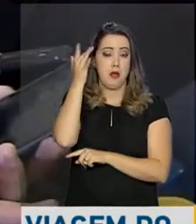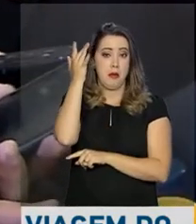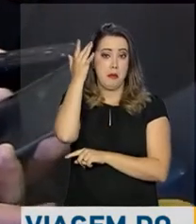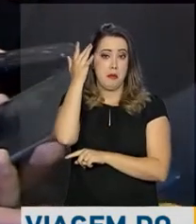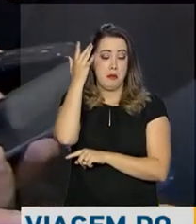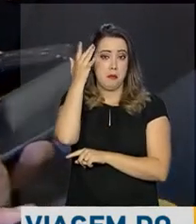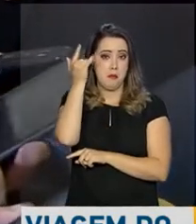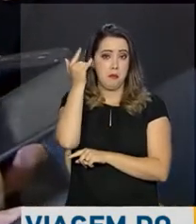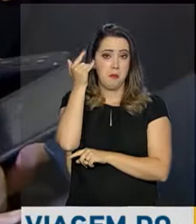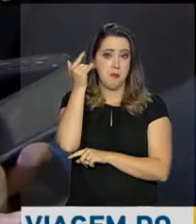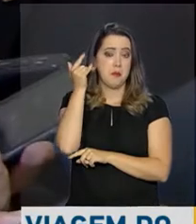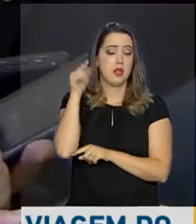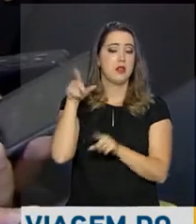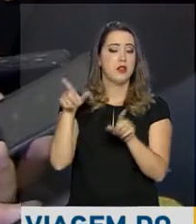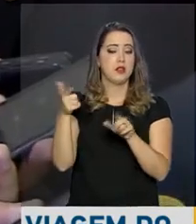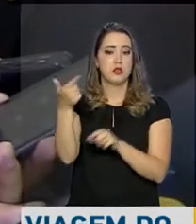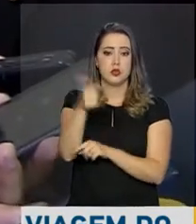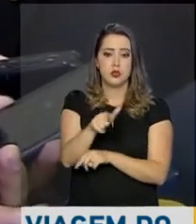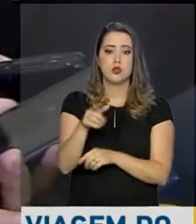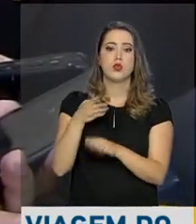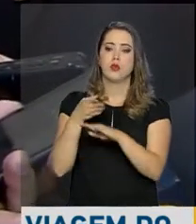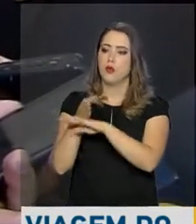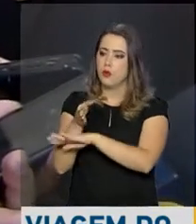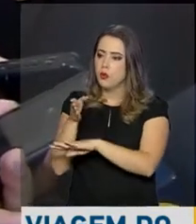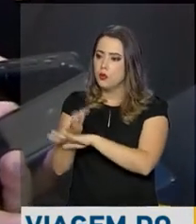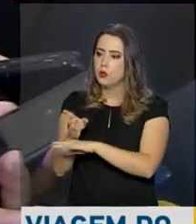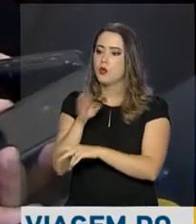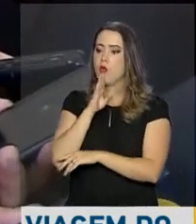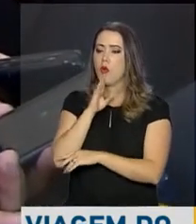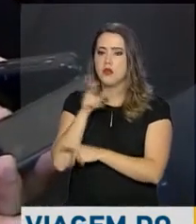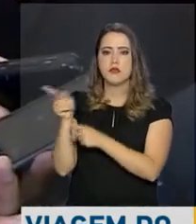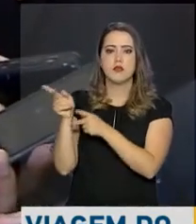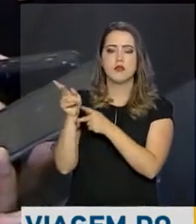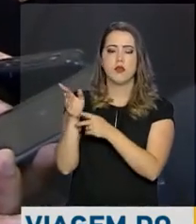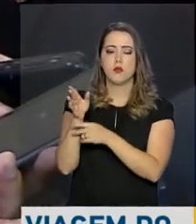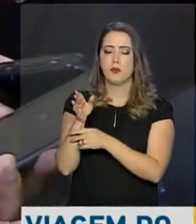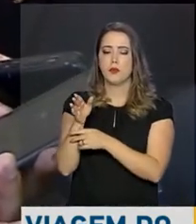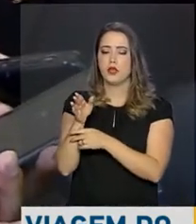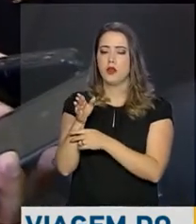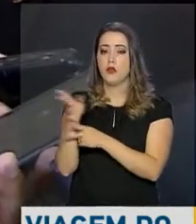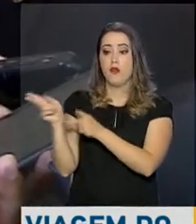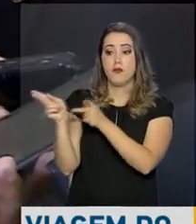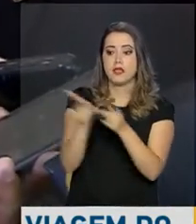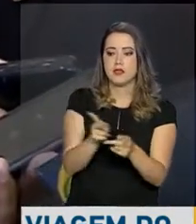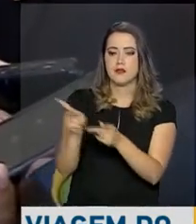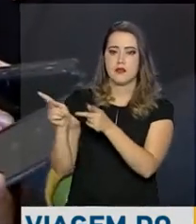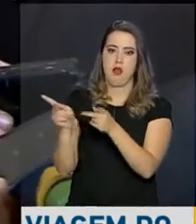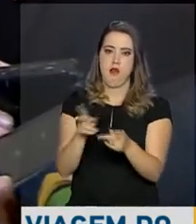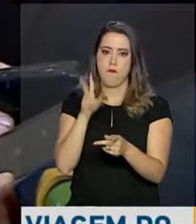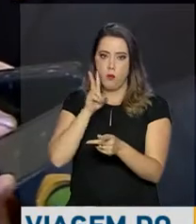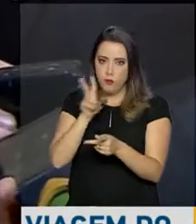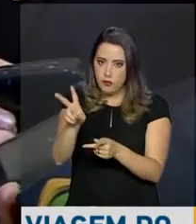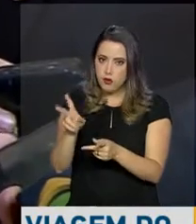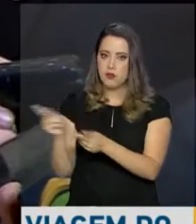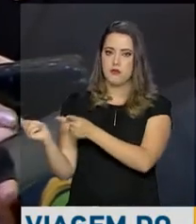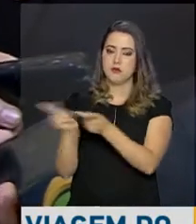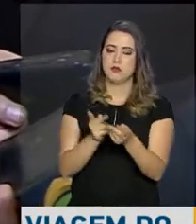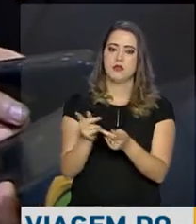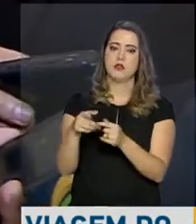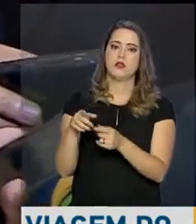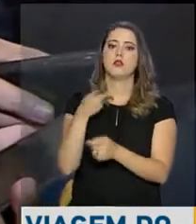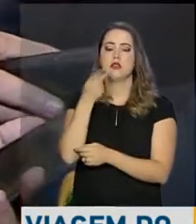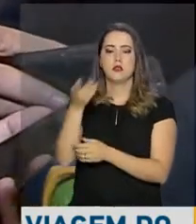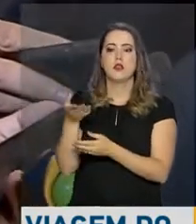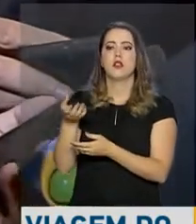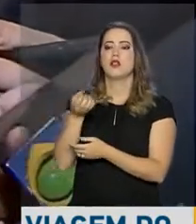Roraima, a Pacaraima e a Boa Vista, para visitar aquele local e revelar mais uma vez o interesse do Brasil em acolher